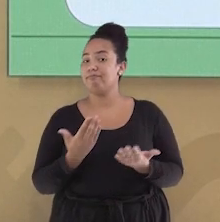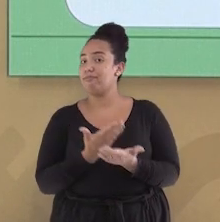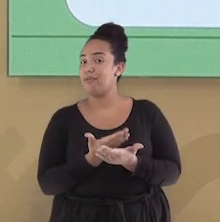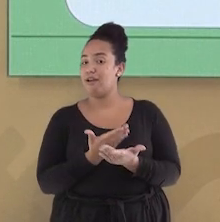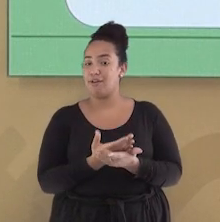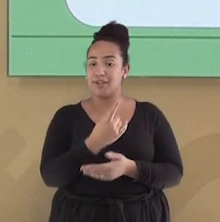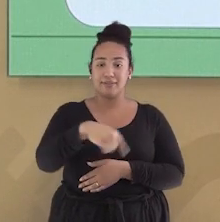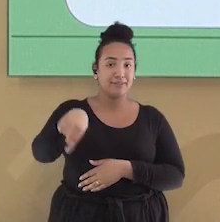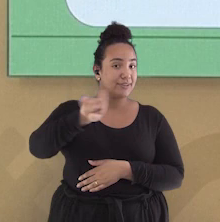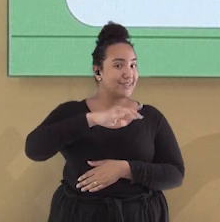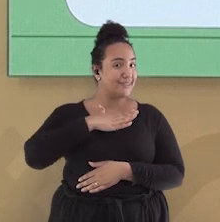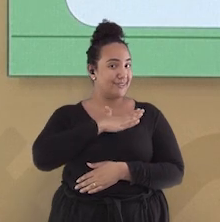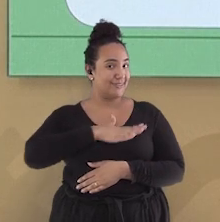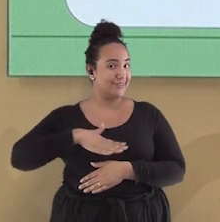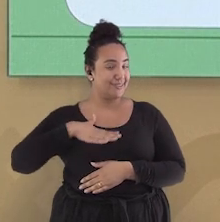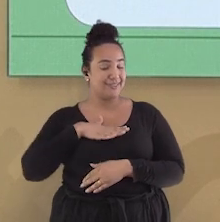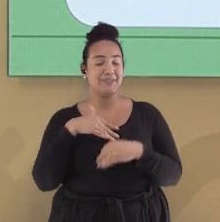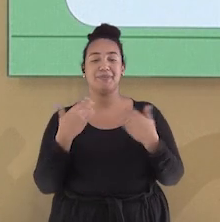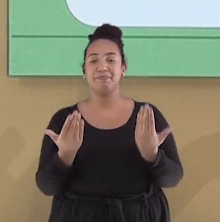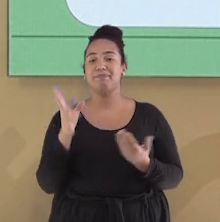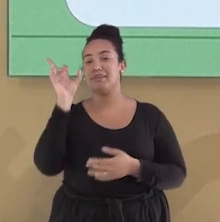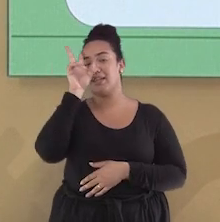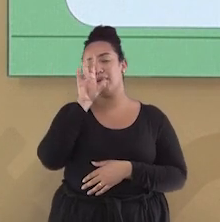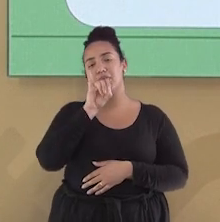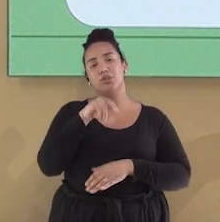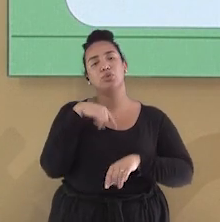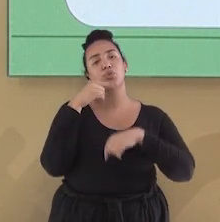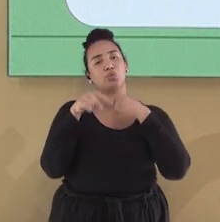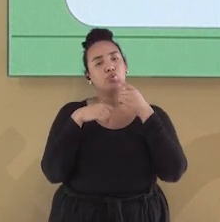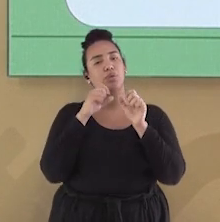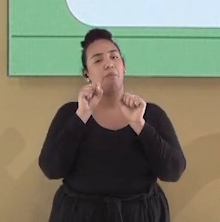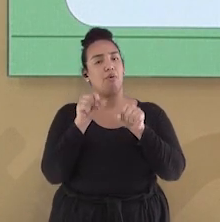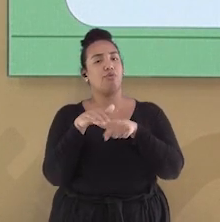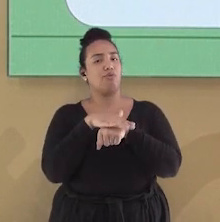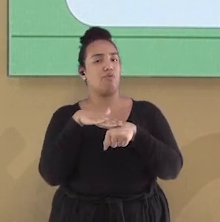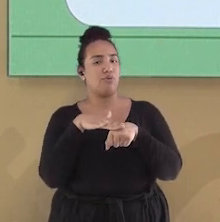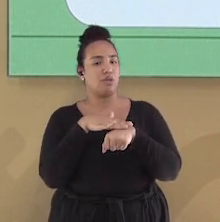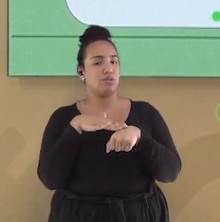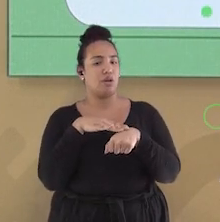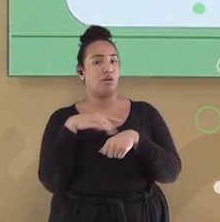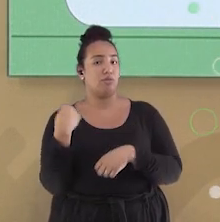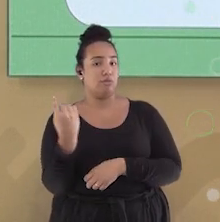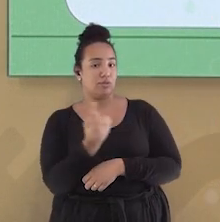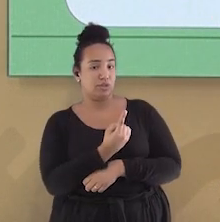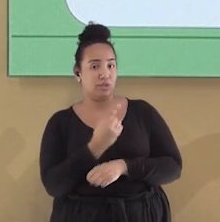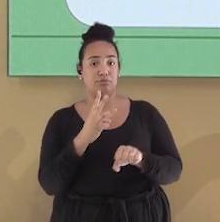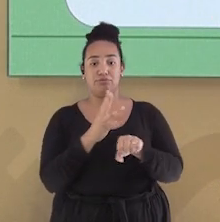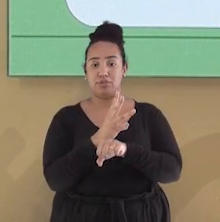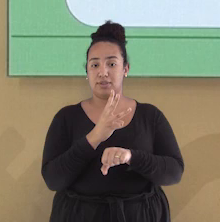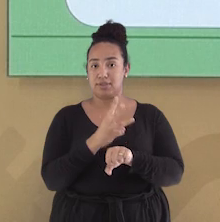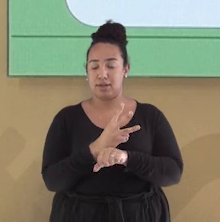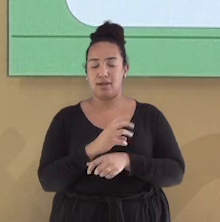aula? Não esqueça que, no caso de dúvidas, você pode falar conosco por meio do WhatsApp.